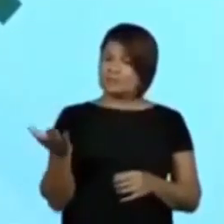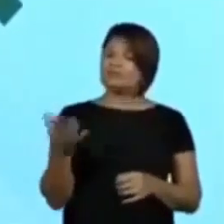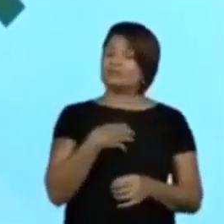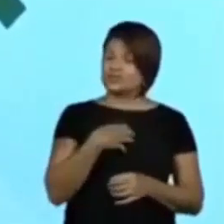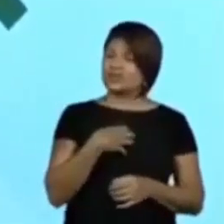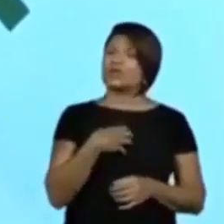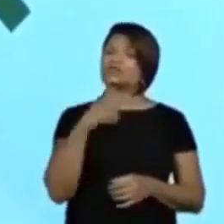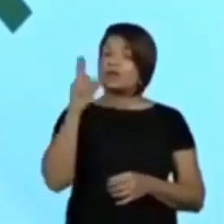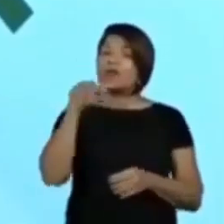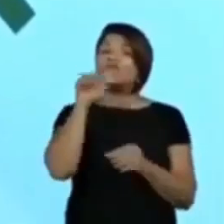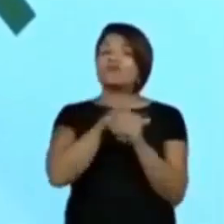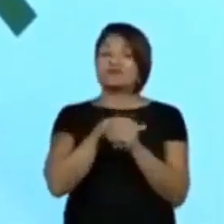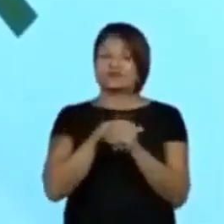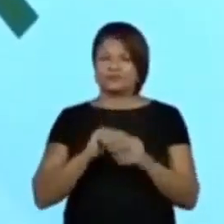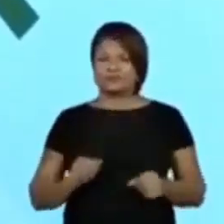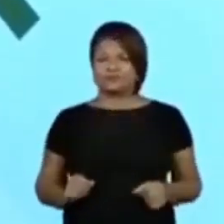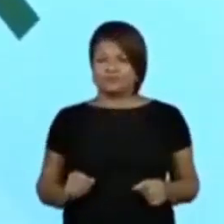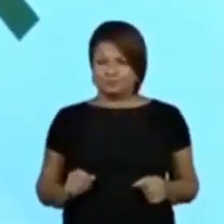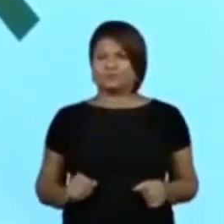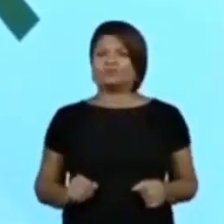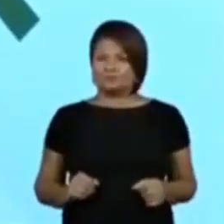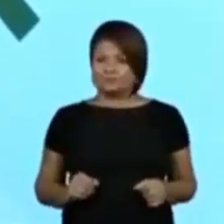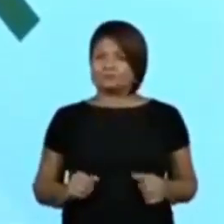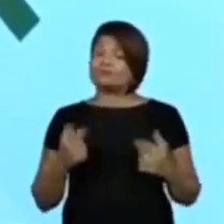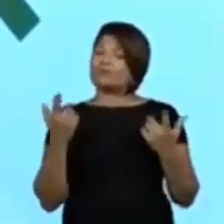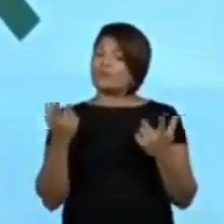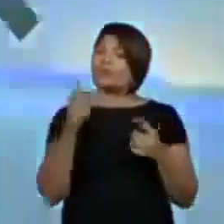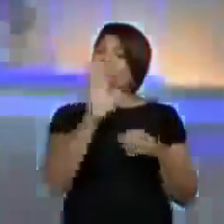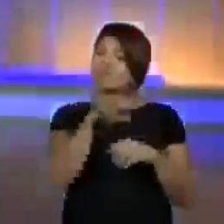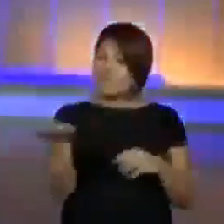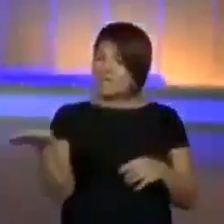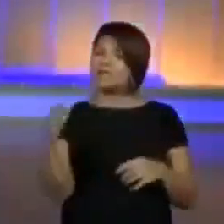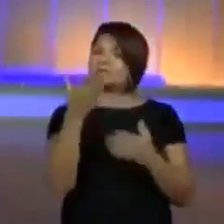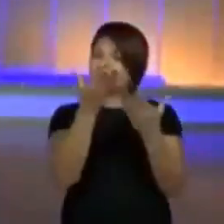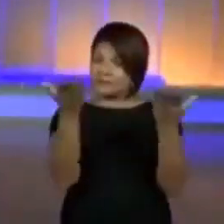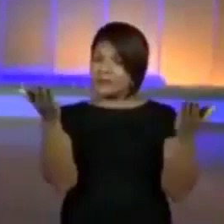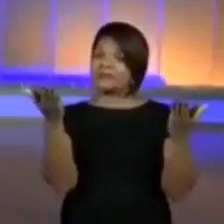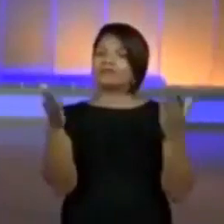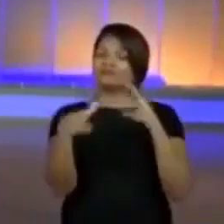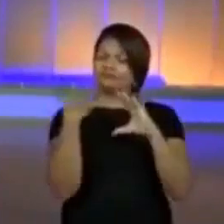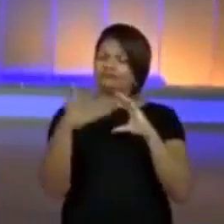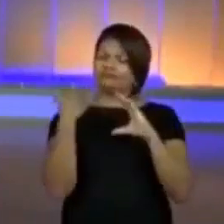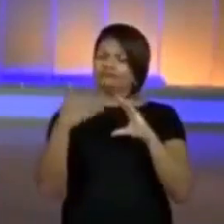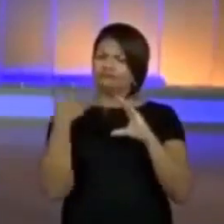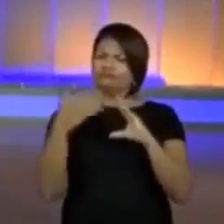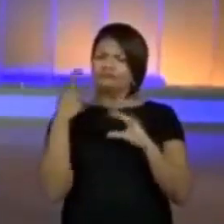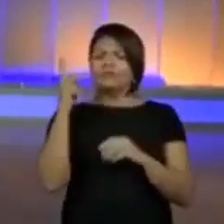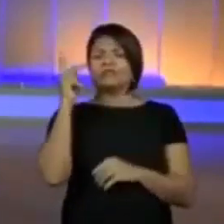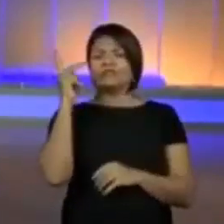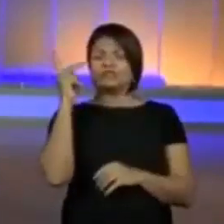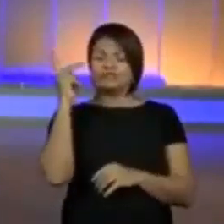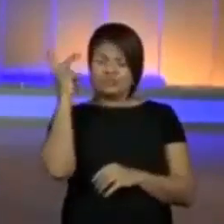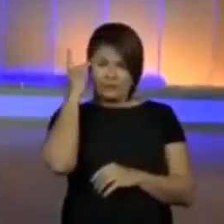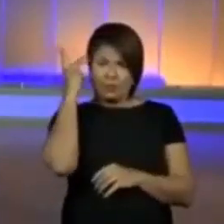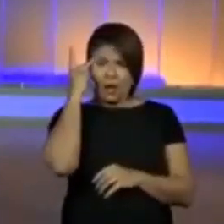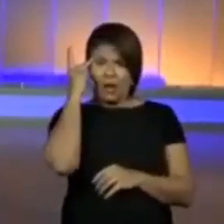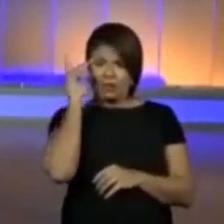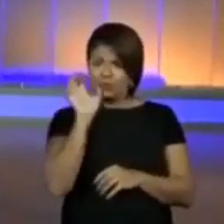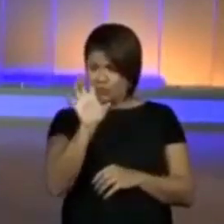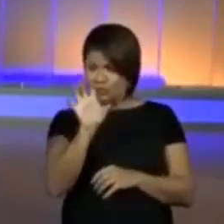são votos. Os votos que as crianças aí, né, de São Paulo inteiro, do estado